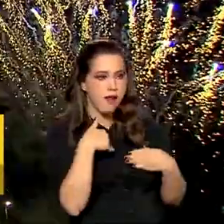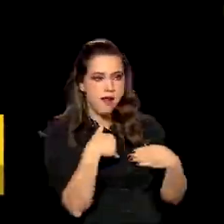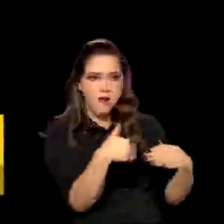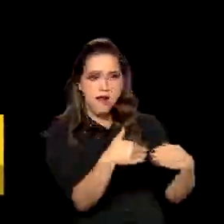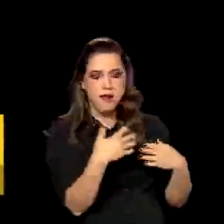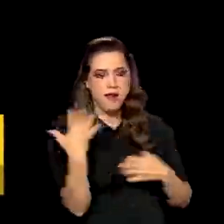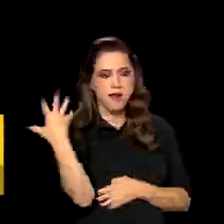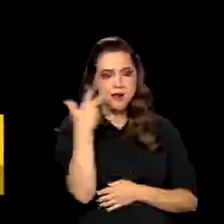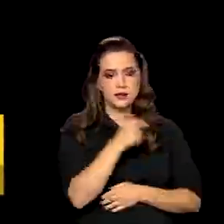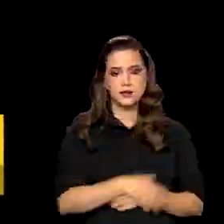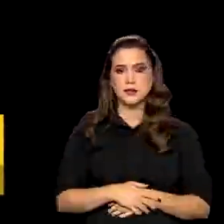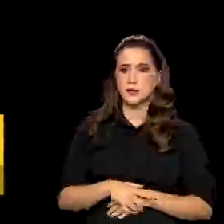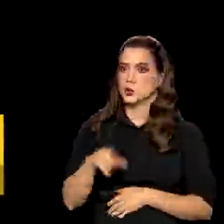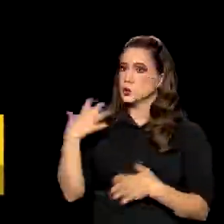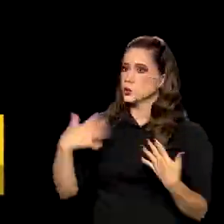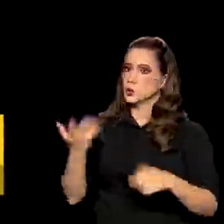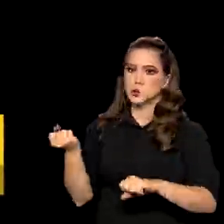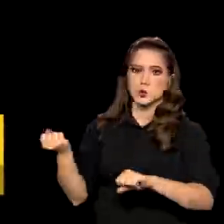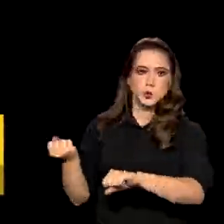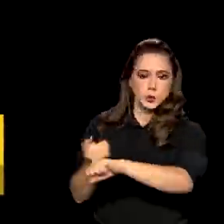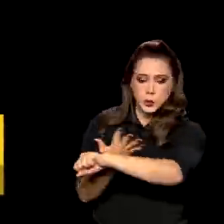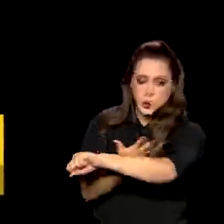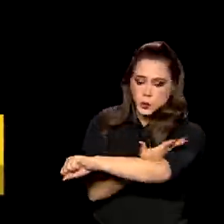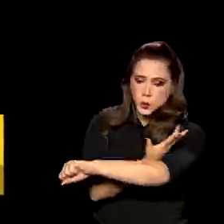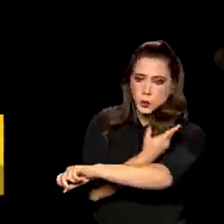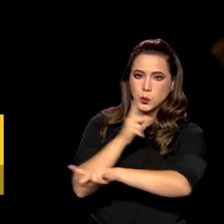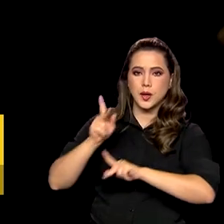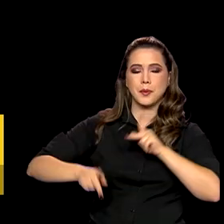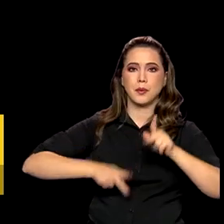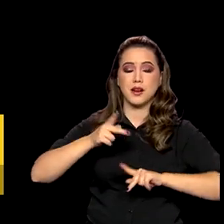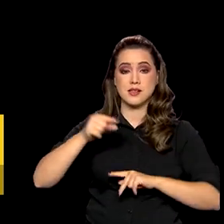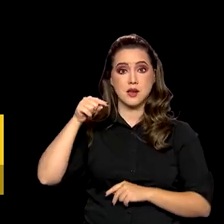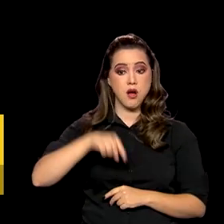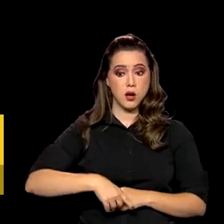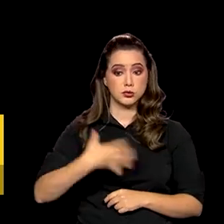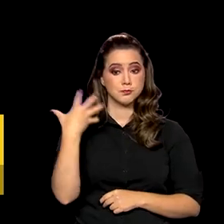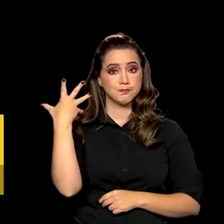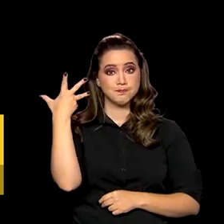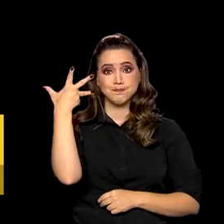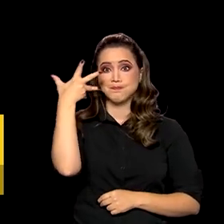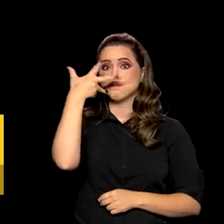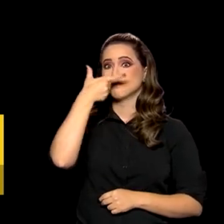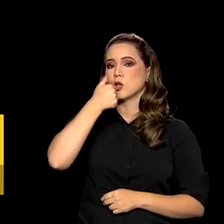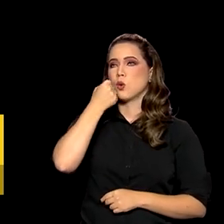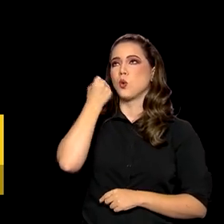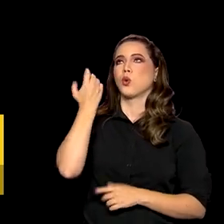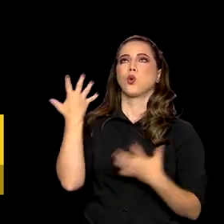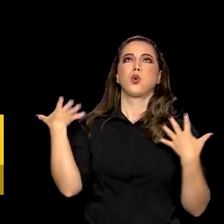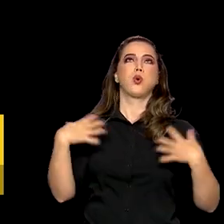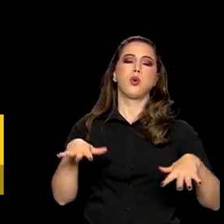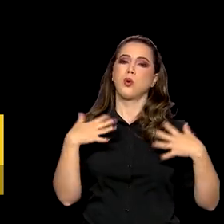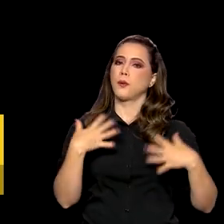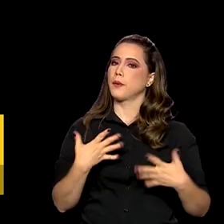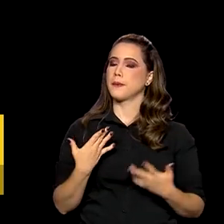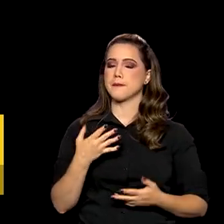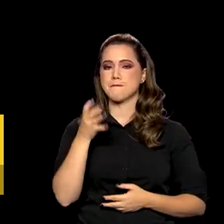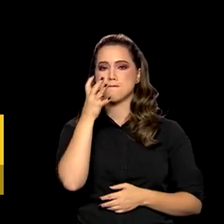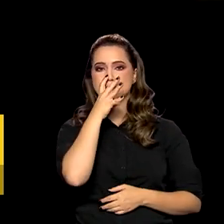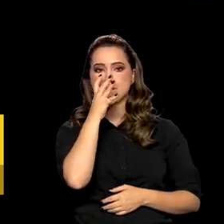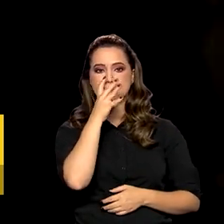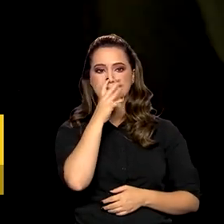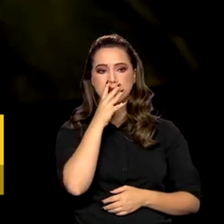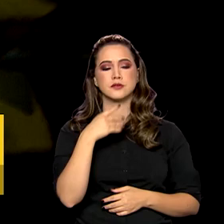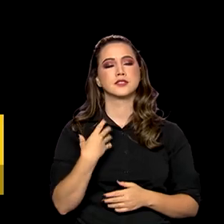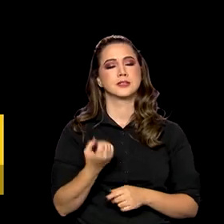Ministérios. Foi emocionante ver o povo aqui, ver essa linda queima de fogos.